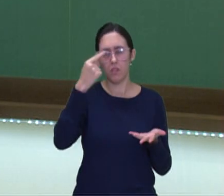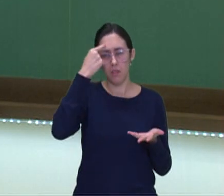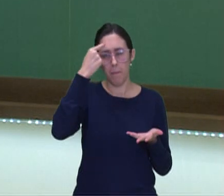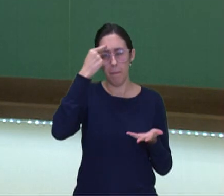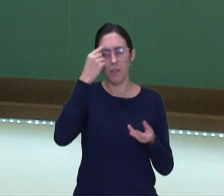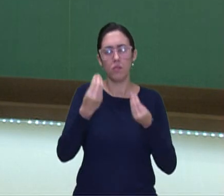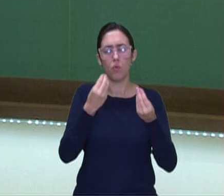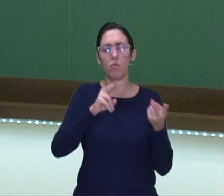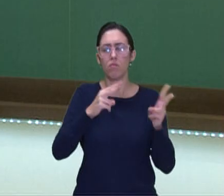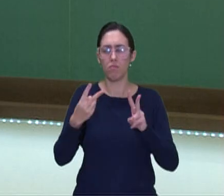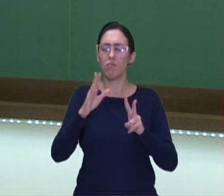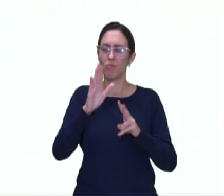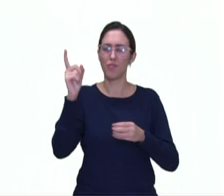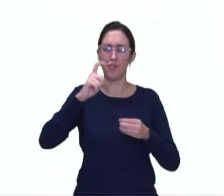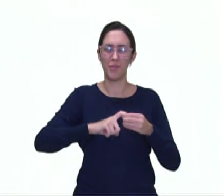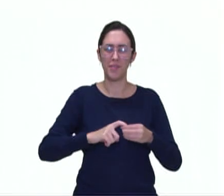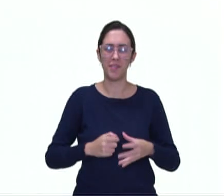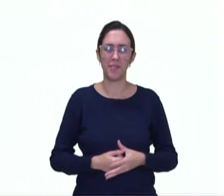pouquinho, a gente já volta.